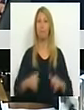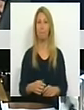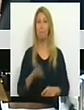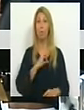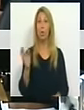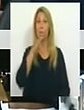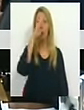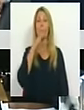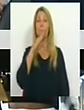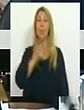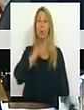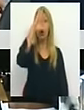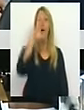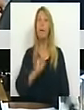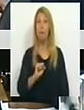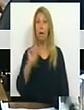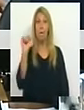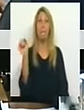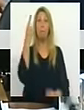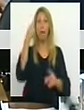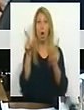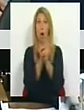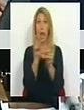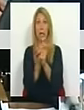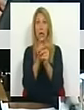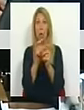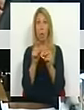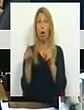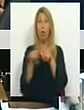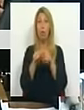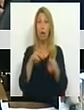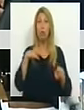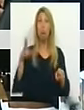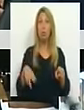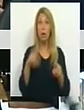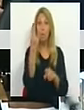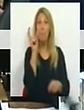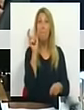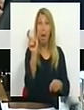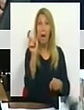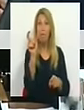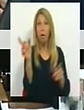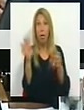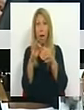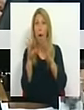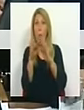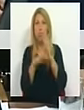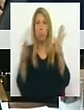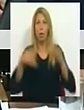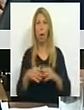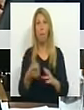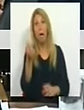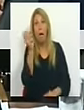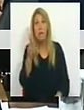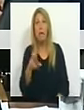pela primeira vez ao léxico político português uma palavra que é toda ela um programa, o azar. Eu estava mais